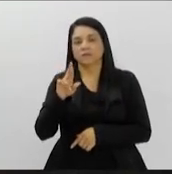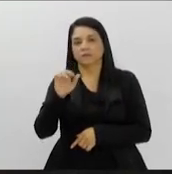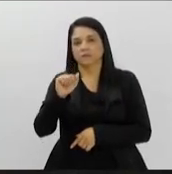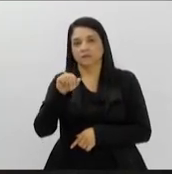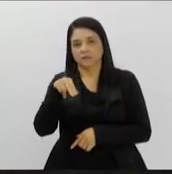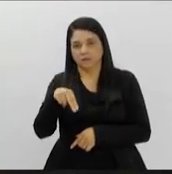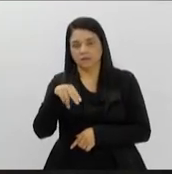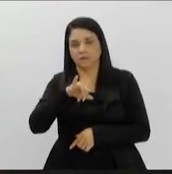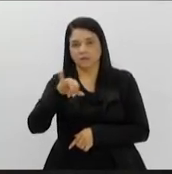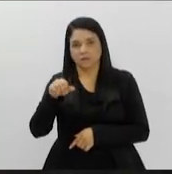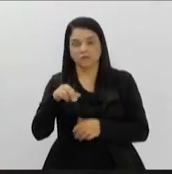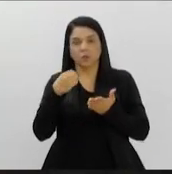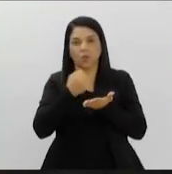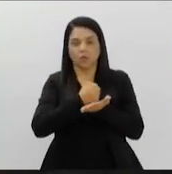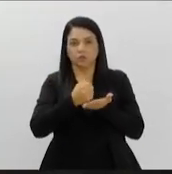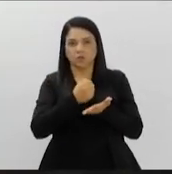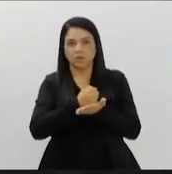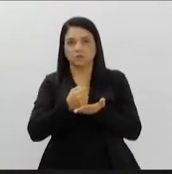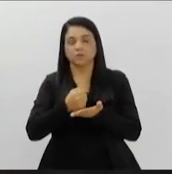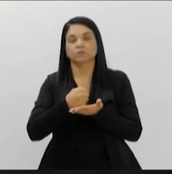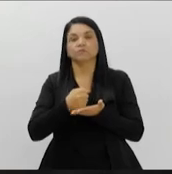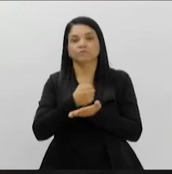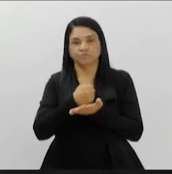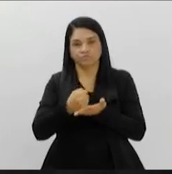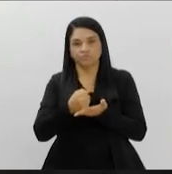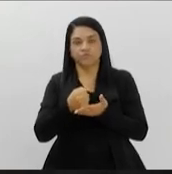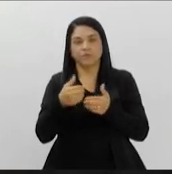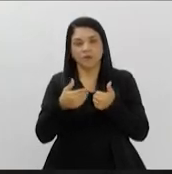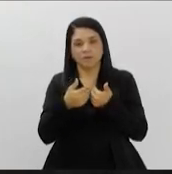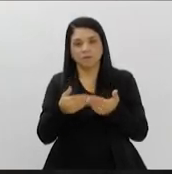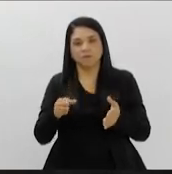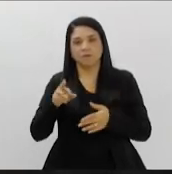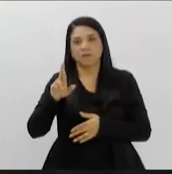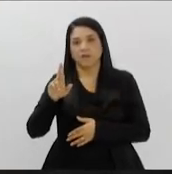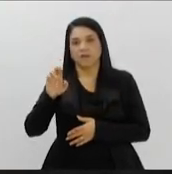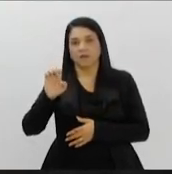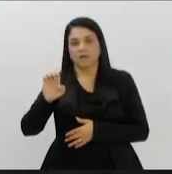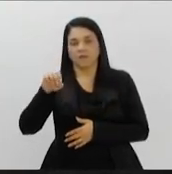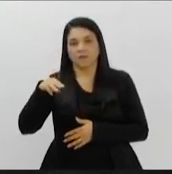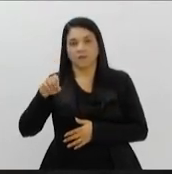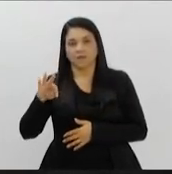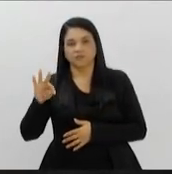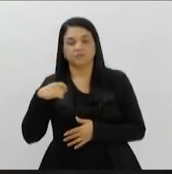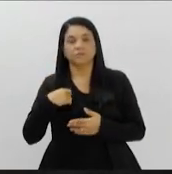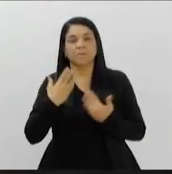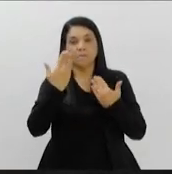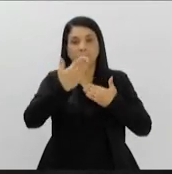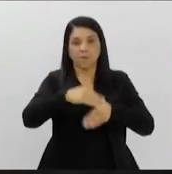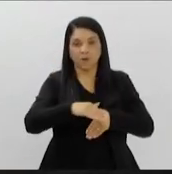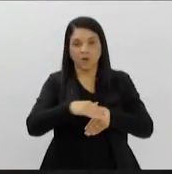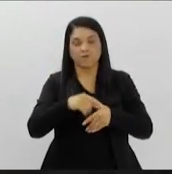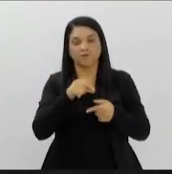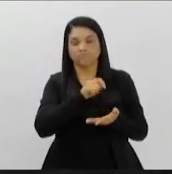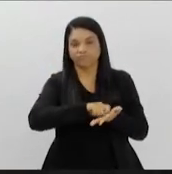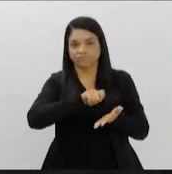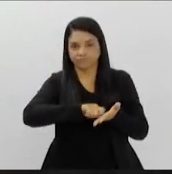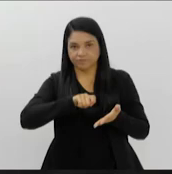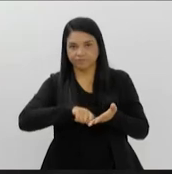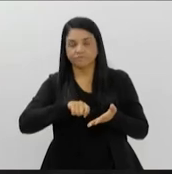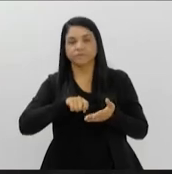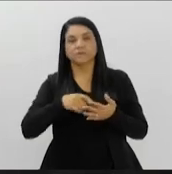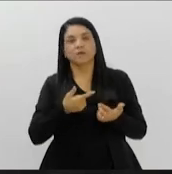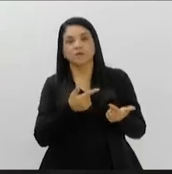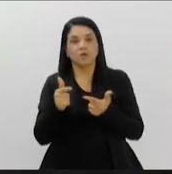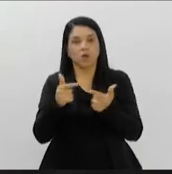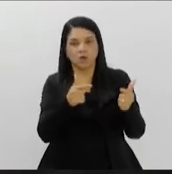o Sindaerge para fins de abertura de RENACT e aplicação de prova teórica na forma que menciona e dá outras